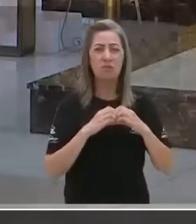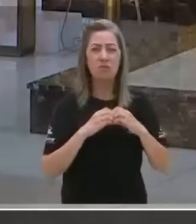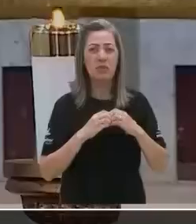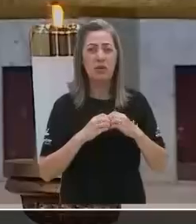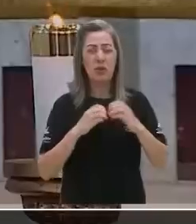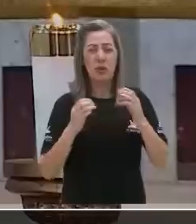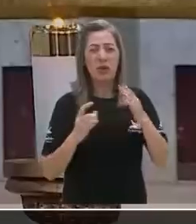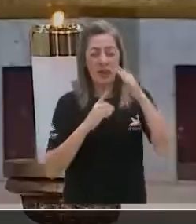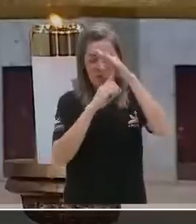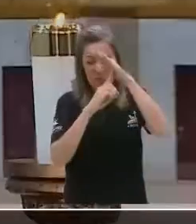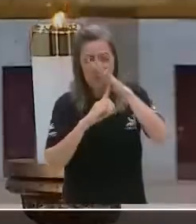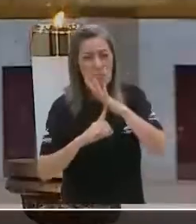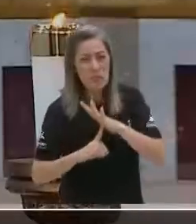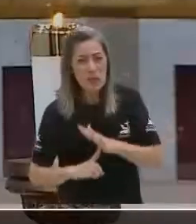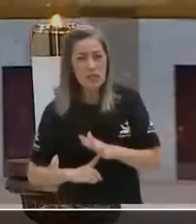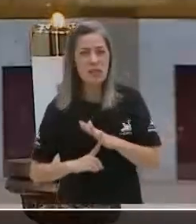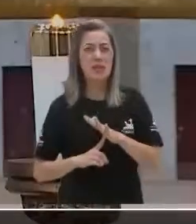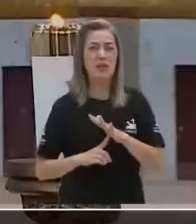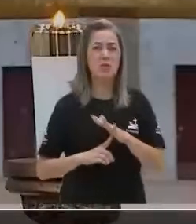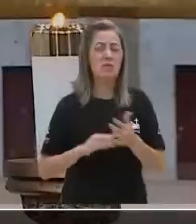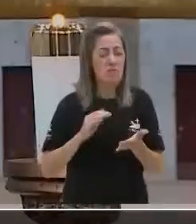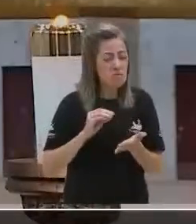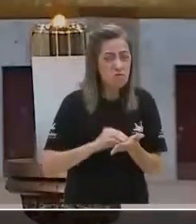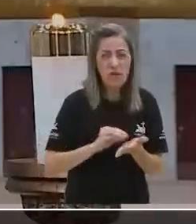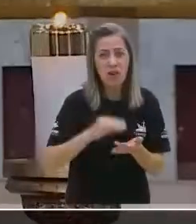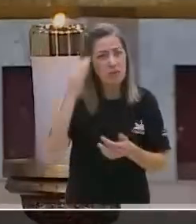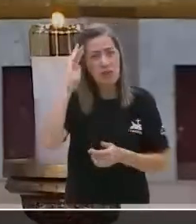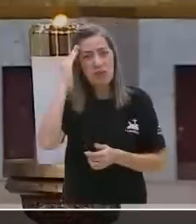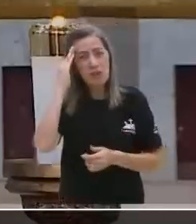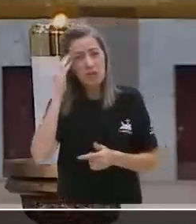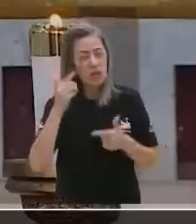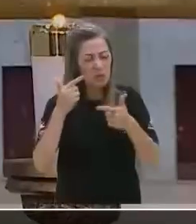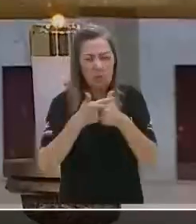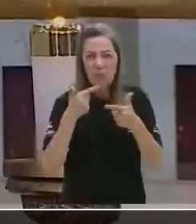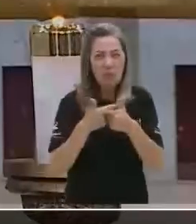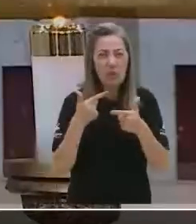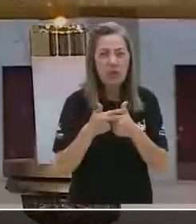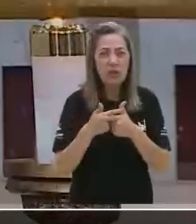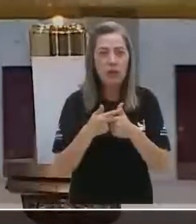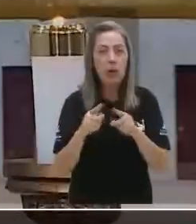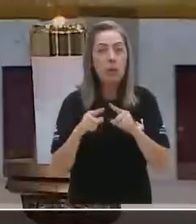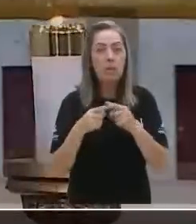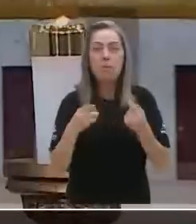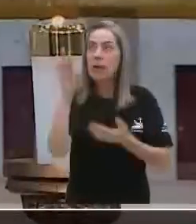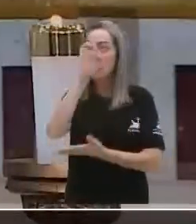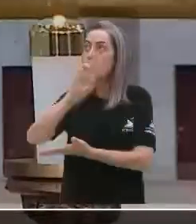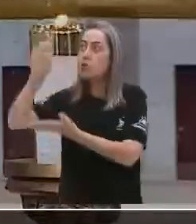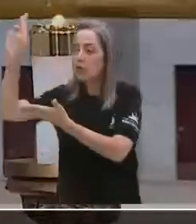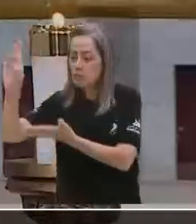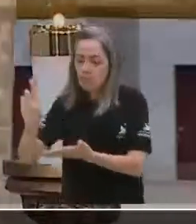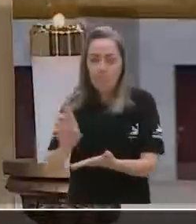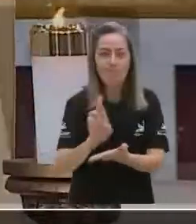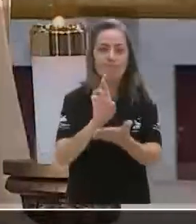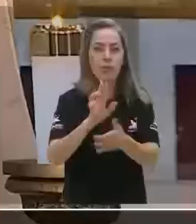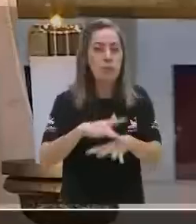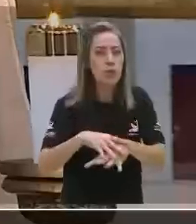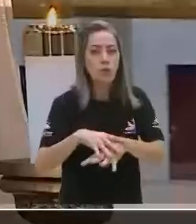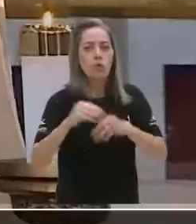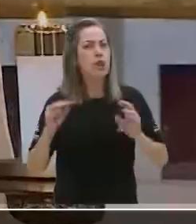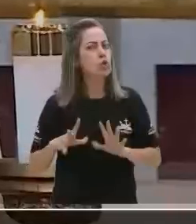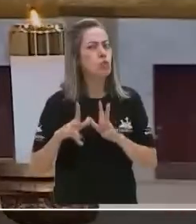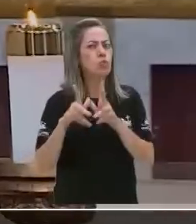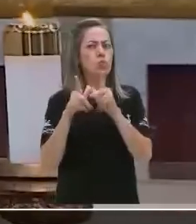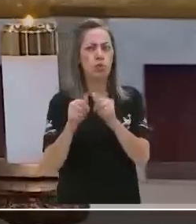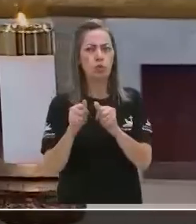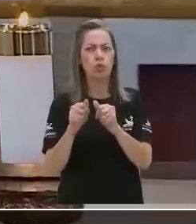depressão, discórdia, desavença. E o Senhor veio para curar as feridas. Não por acaso